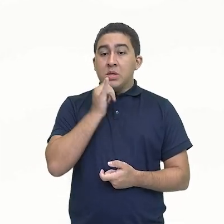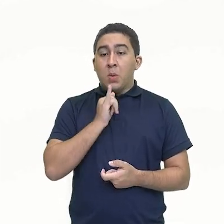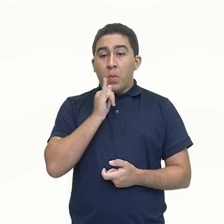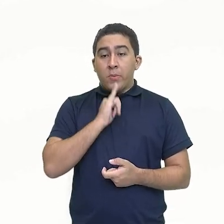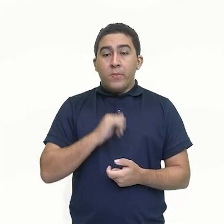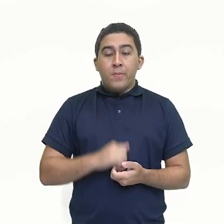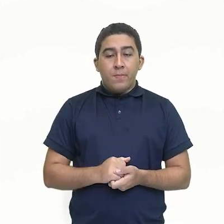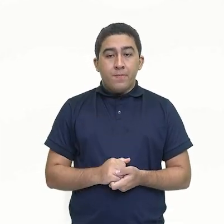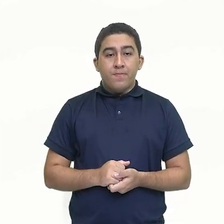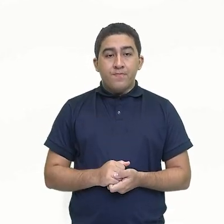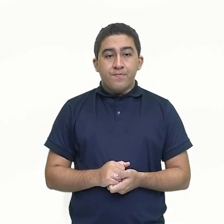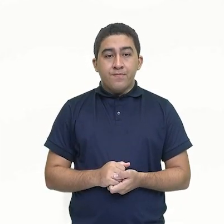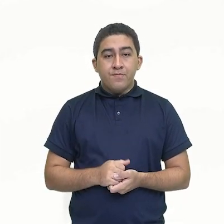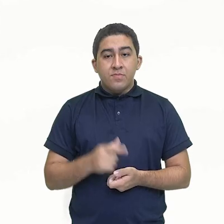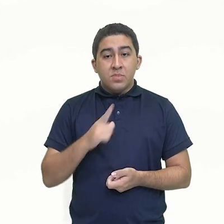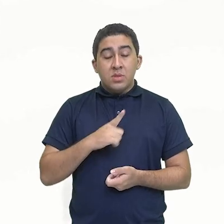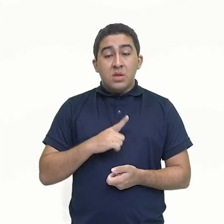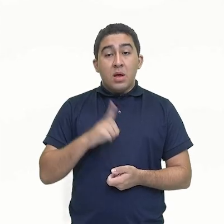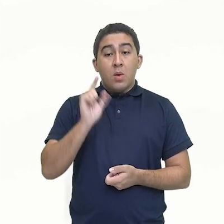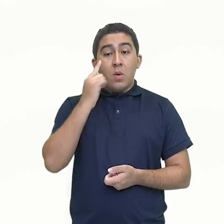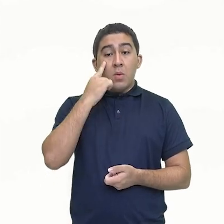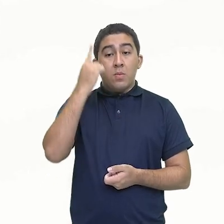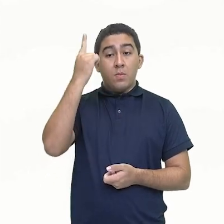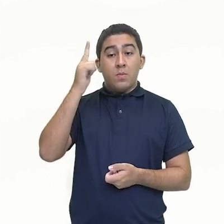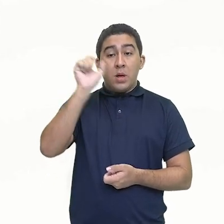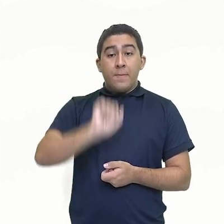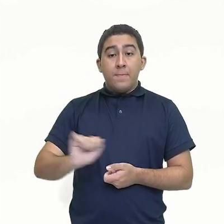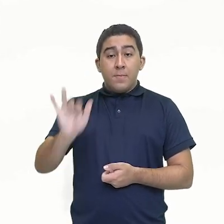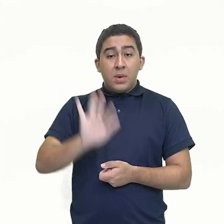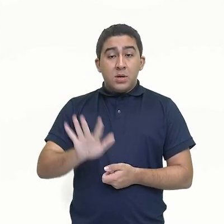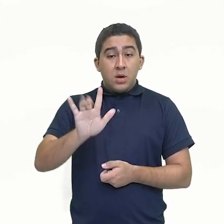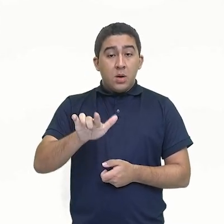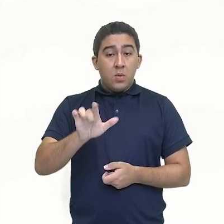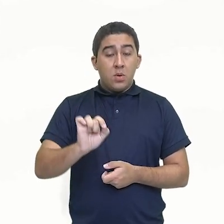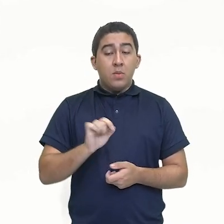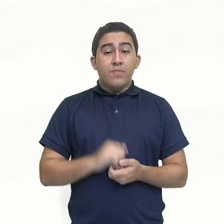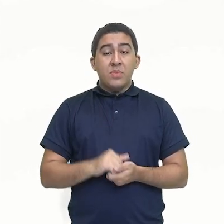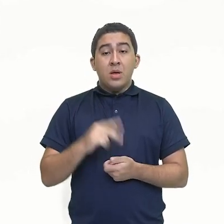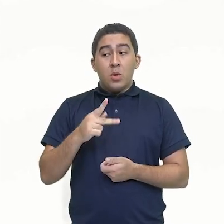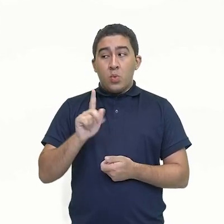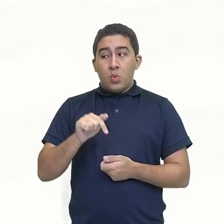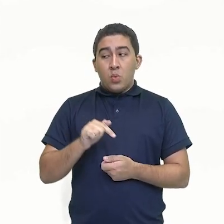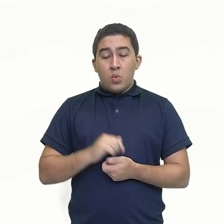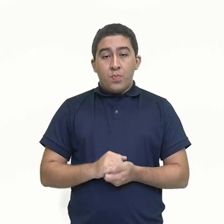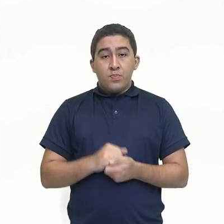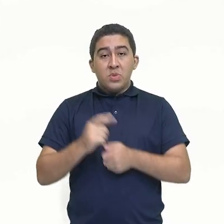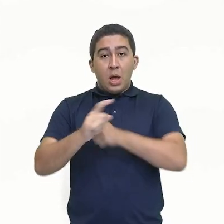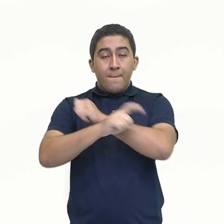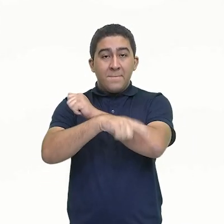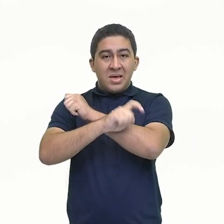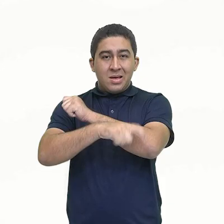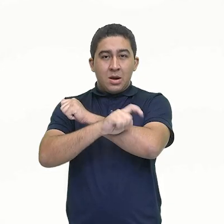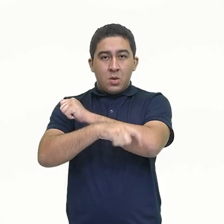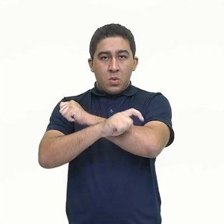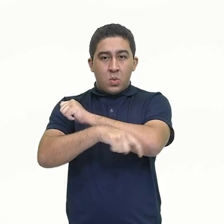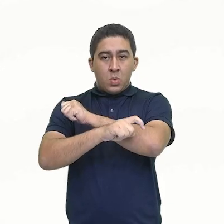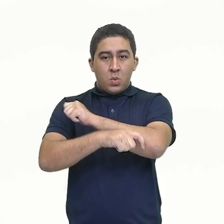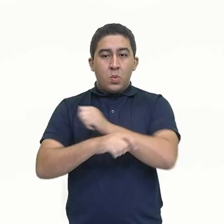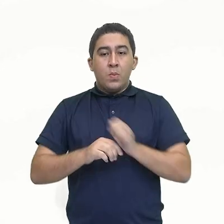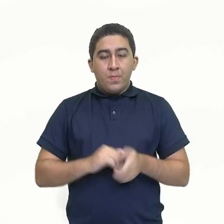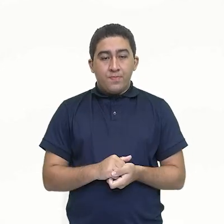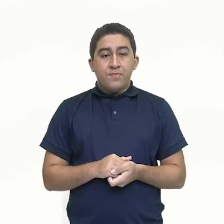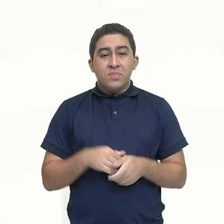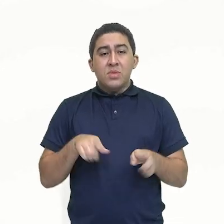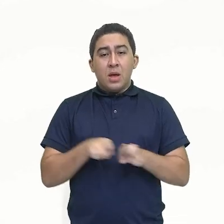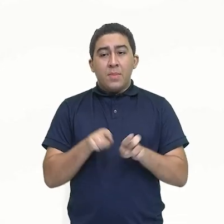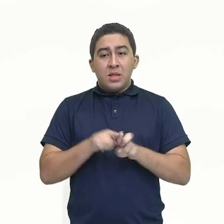nós temos aí uma ilustração de um pirarucu. Esse pirarucu, e tem